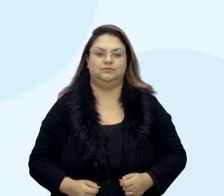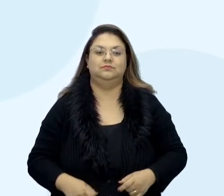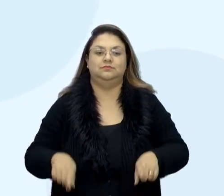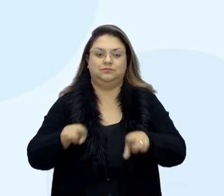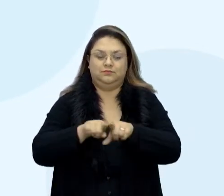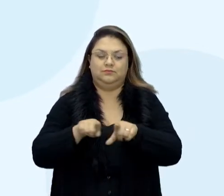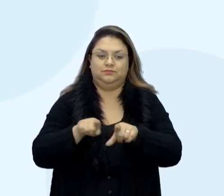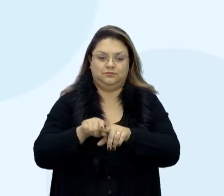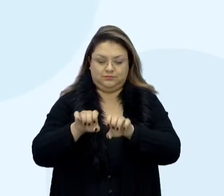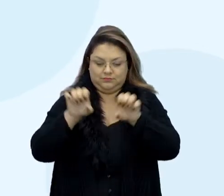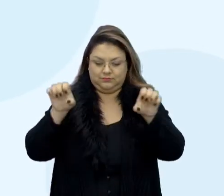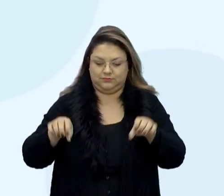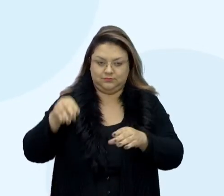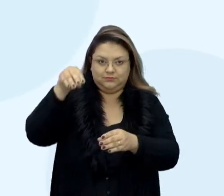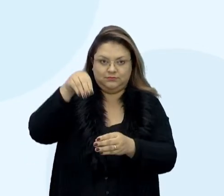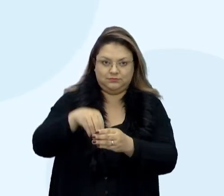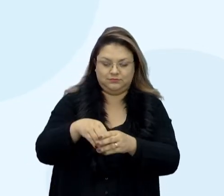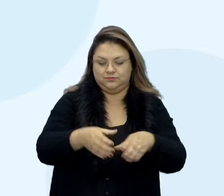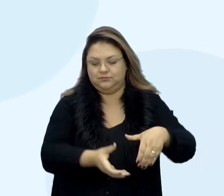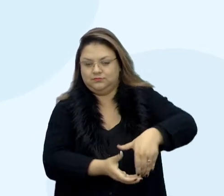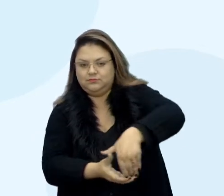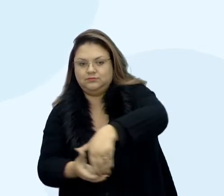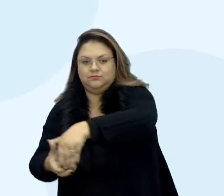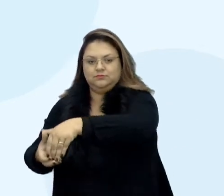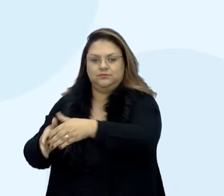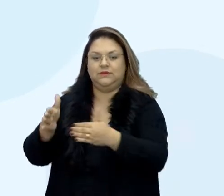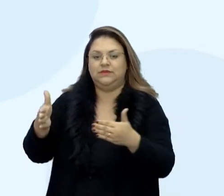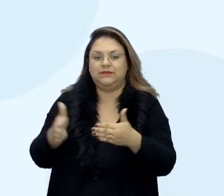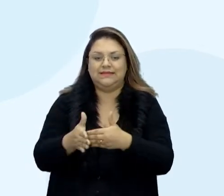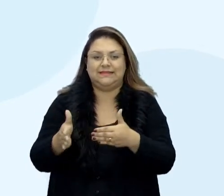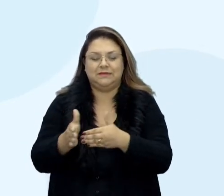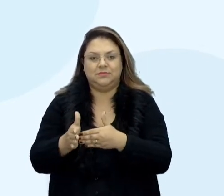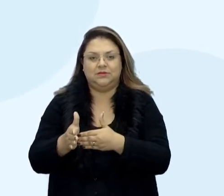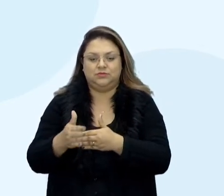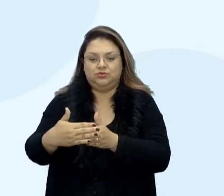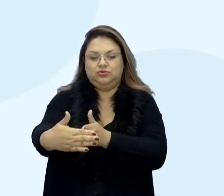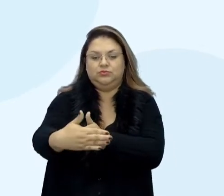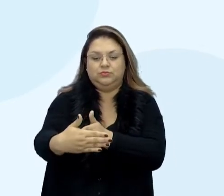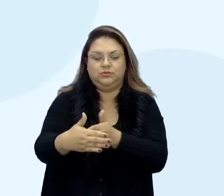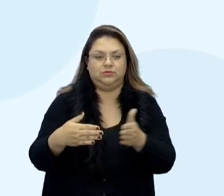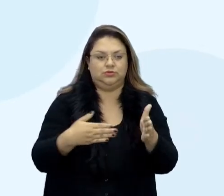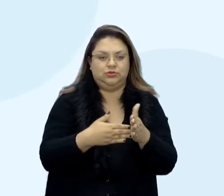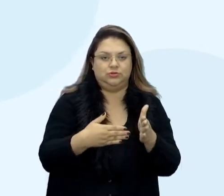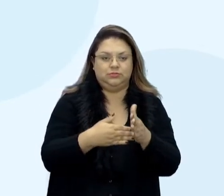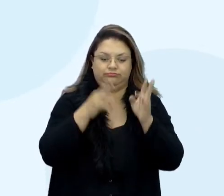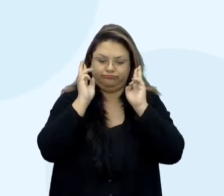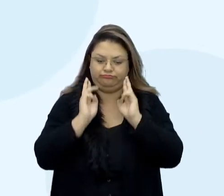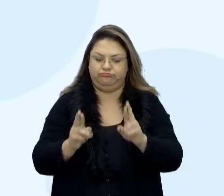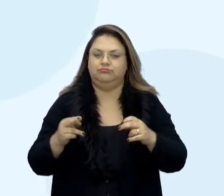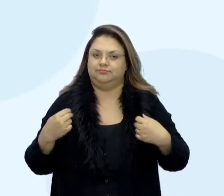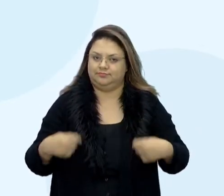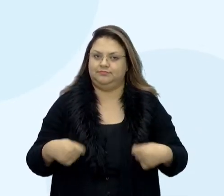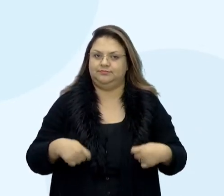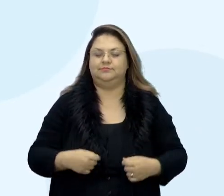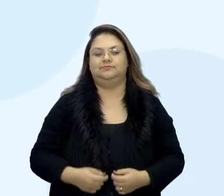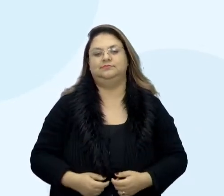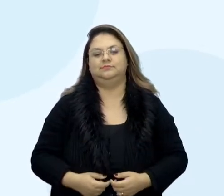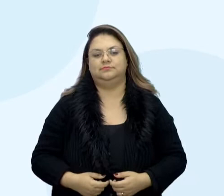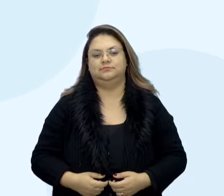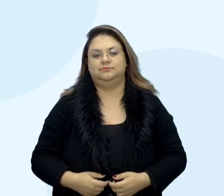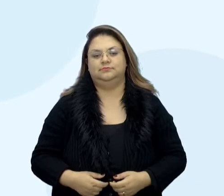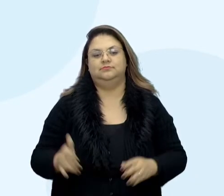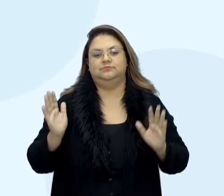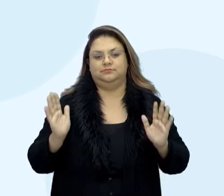toda essa estrutura até o limite ali do aterro que existe. Então, depois que o aterro